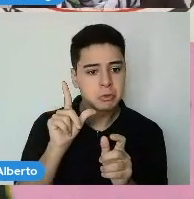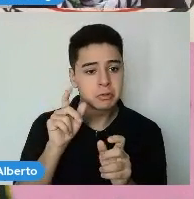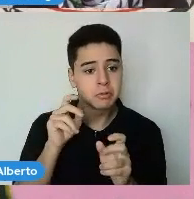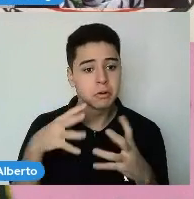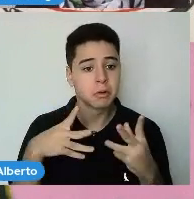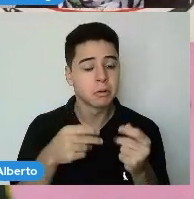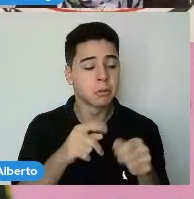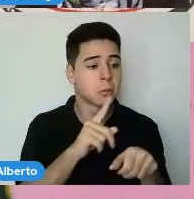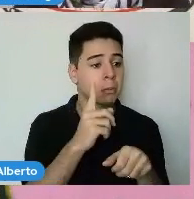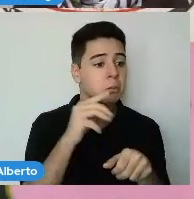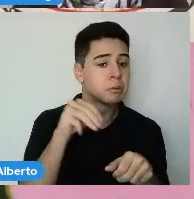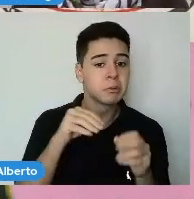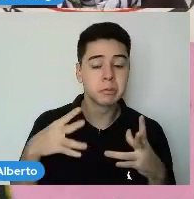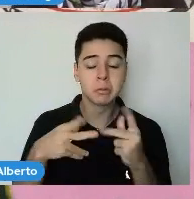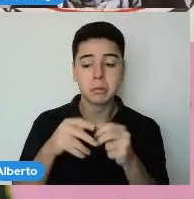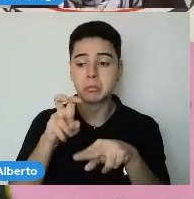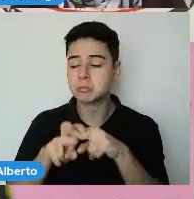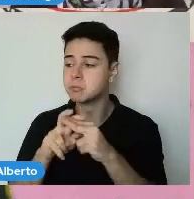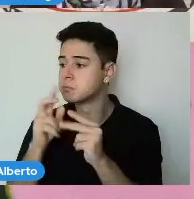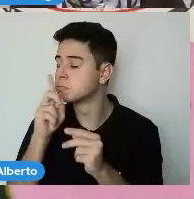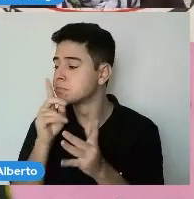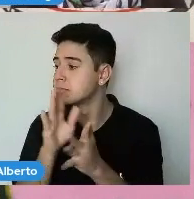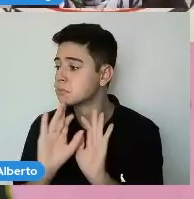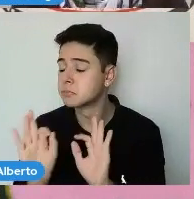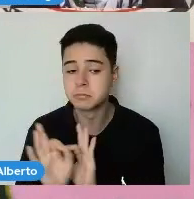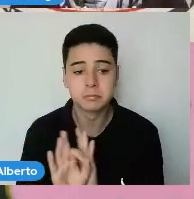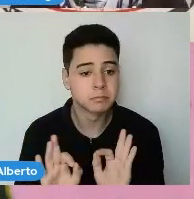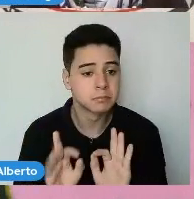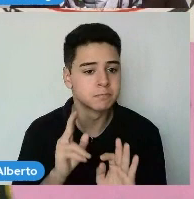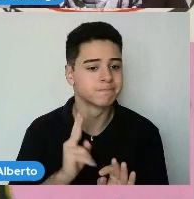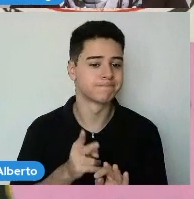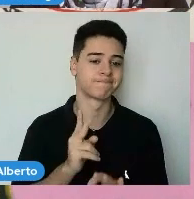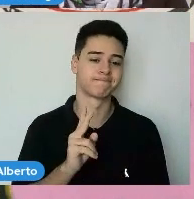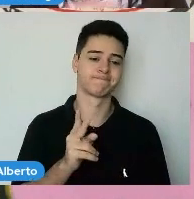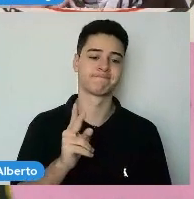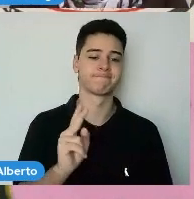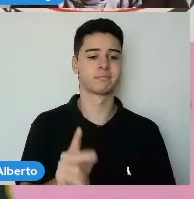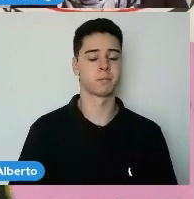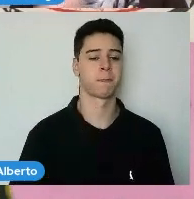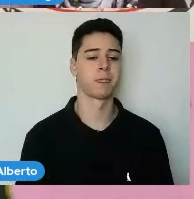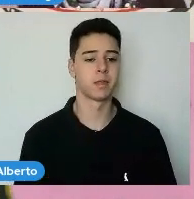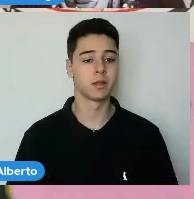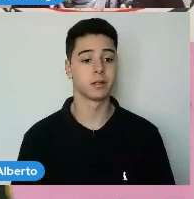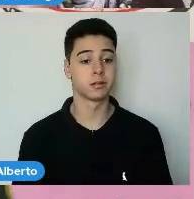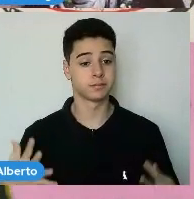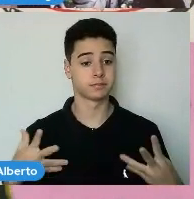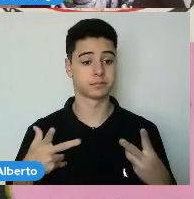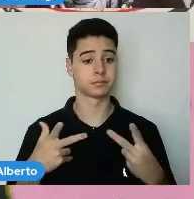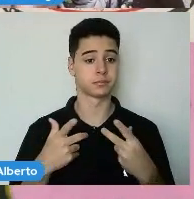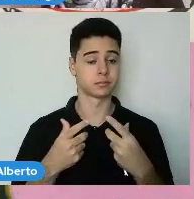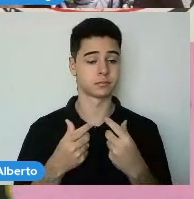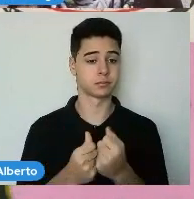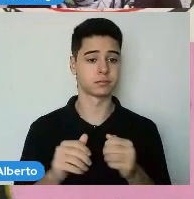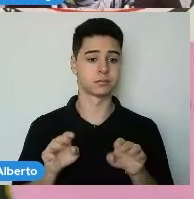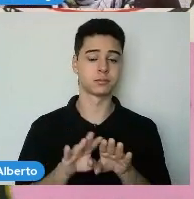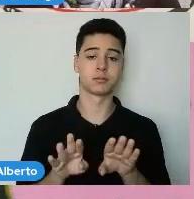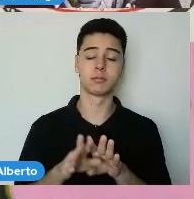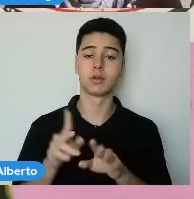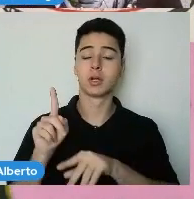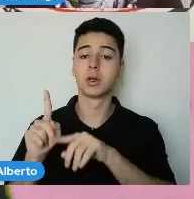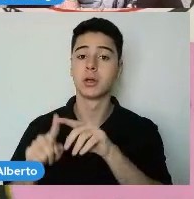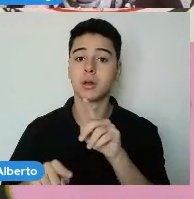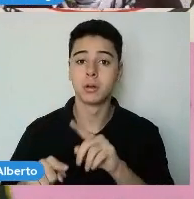o minuto inteiro, e assim por diante, tá? E tudo isso serve de